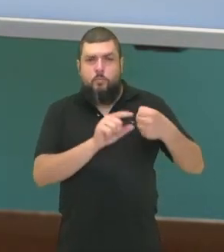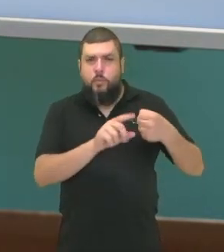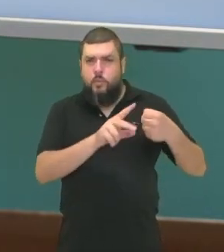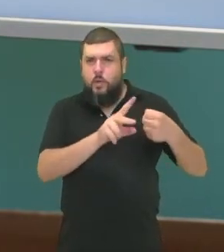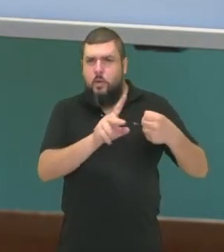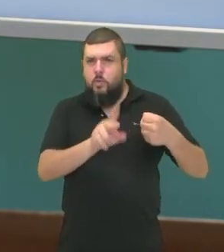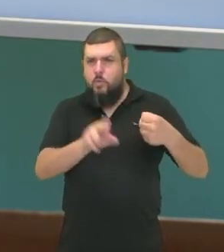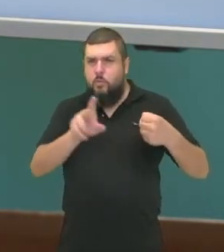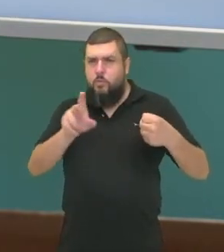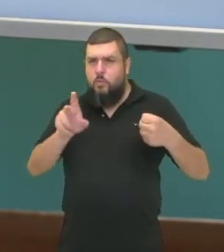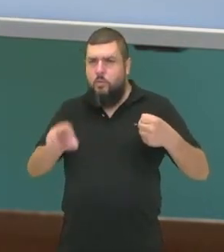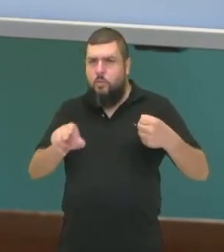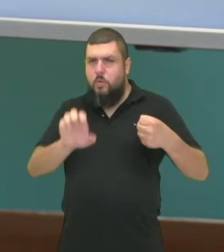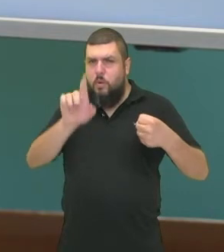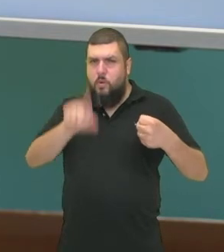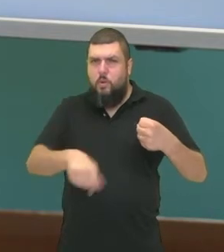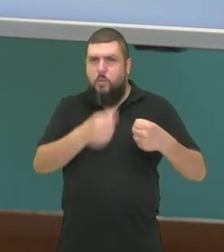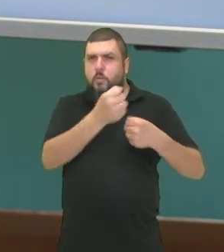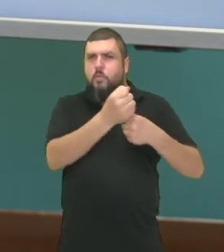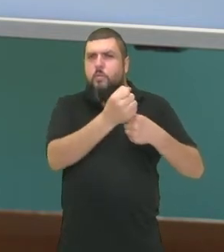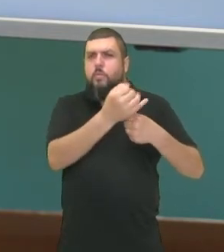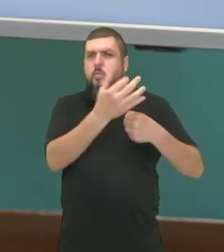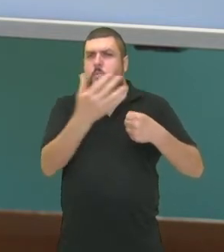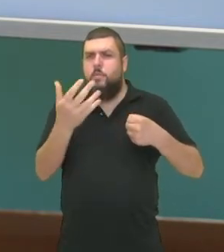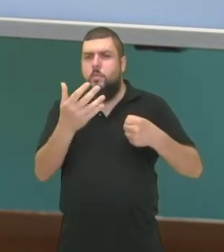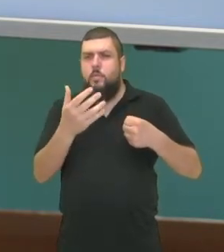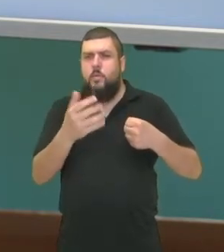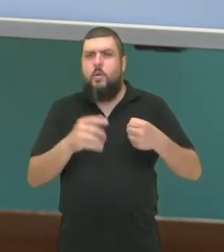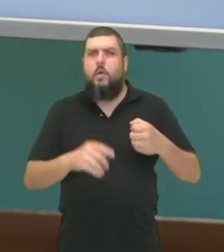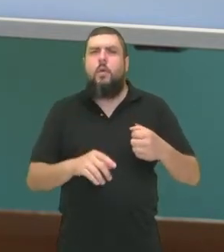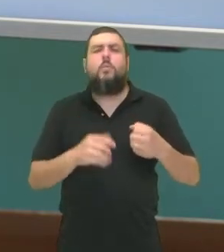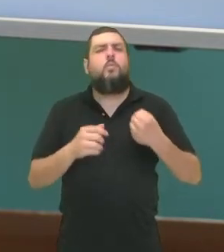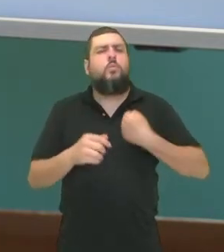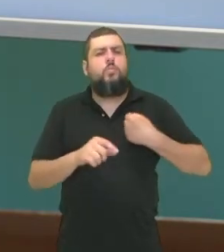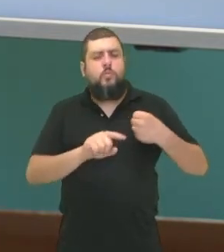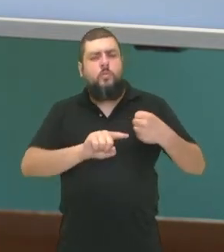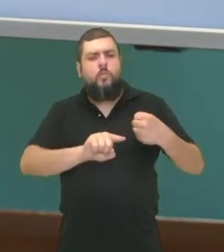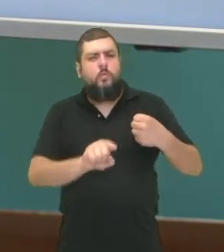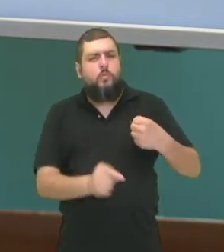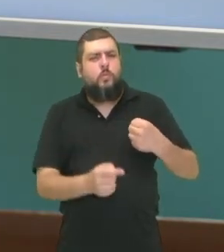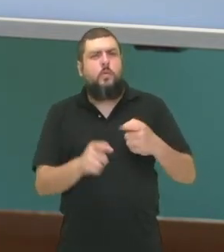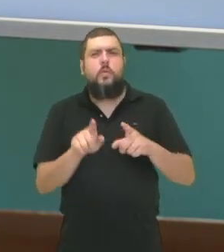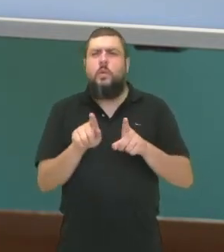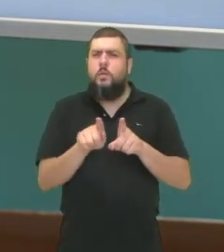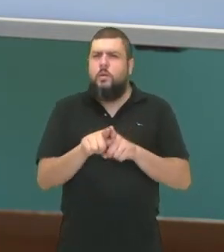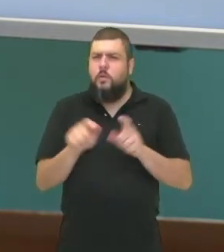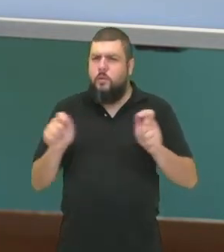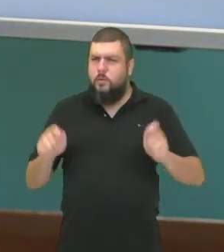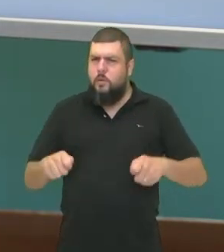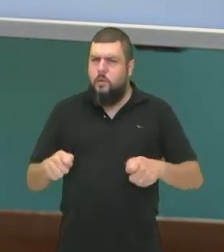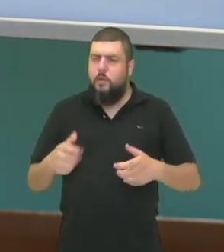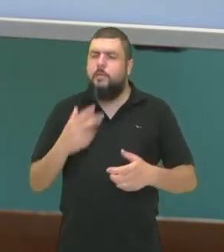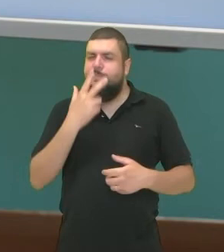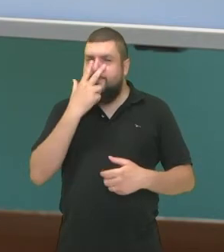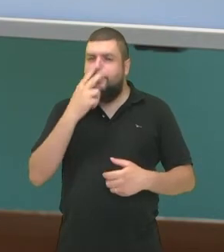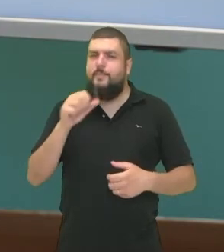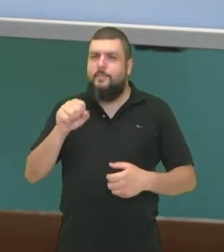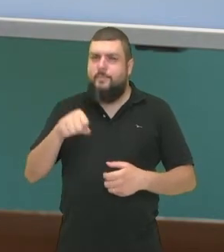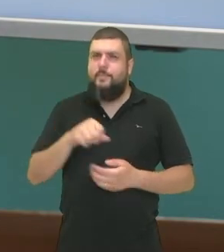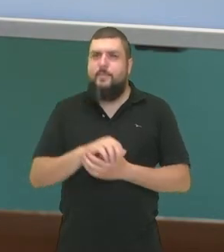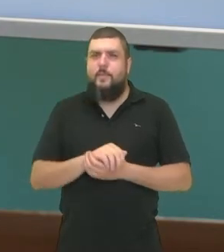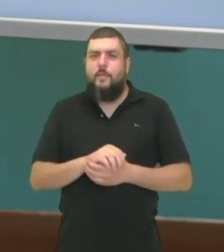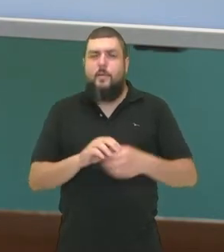Será que essa regra da multiplicação de decimais vale também para a potenciação? Ah, acho que sim, hein? Porque na potência nós